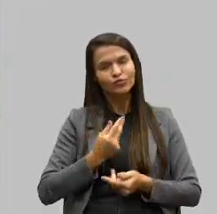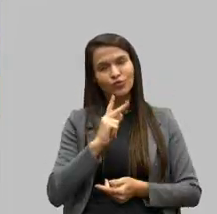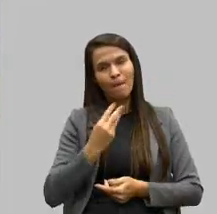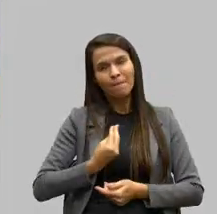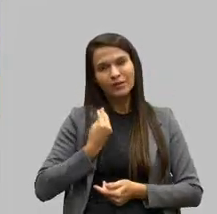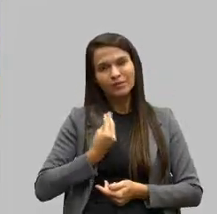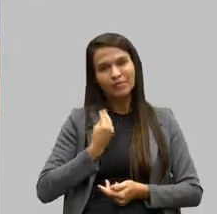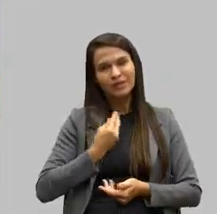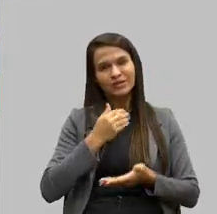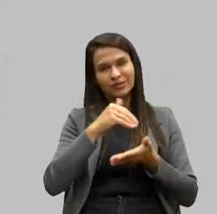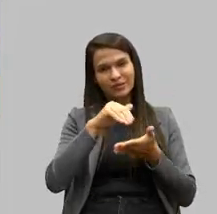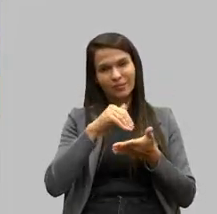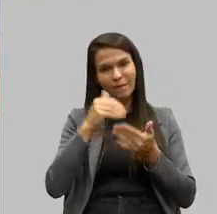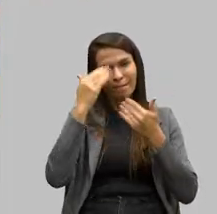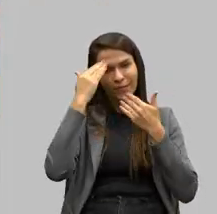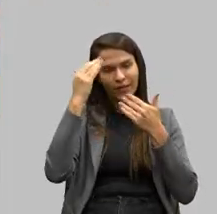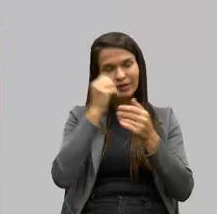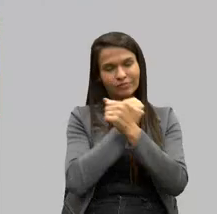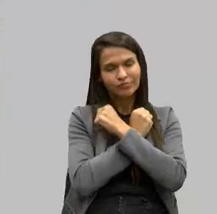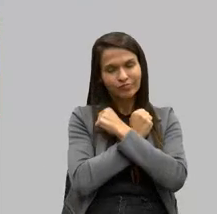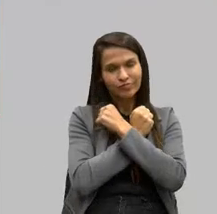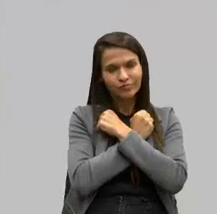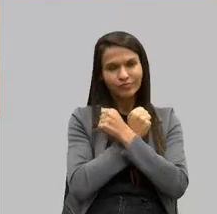obrigado, um abraço, obrigado pela gentileza.